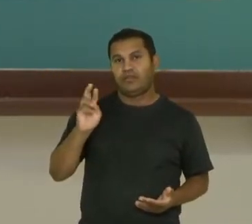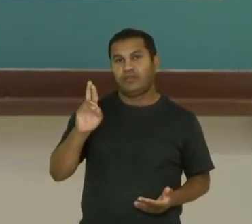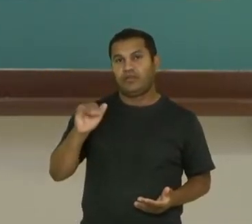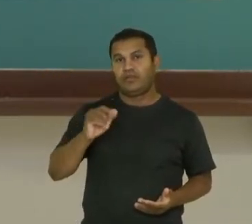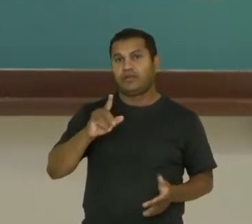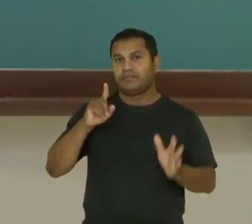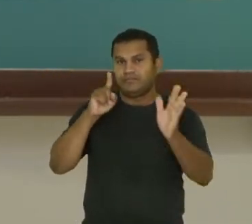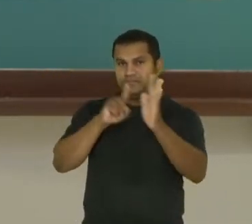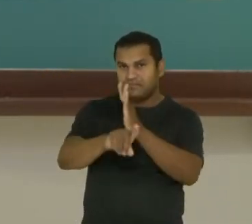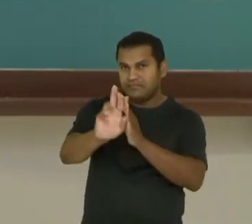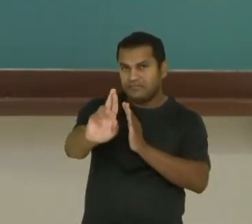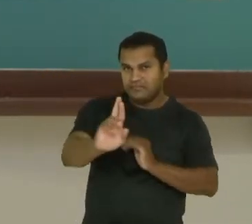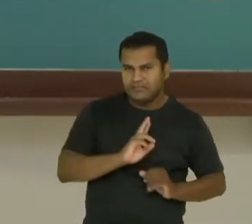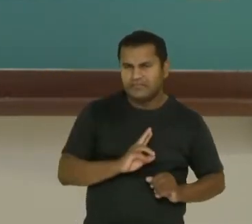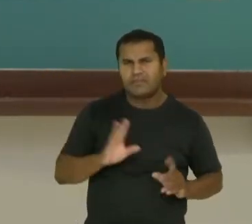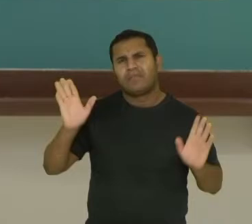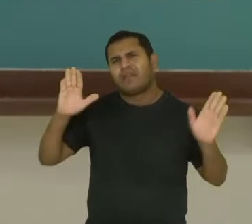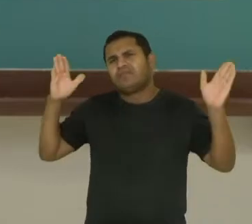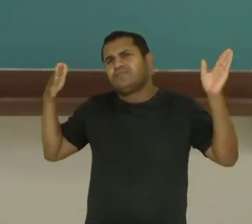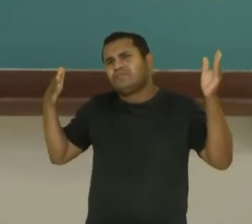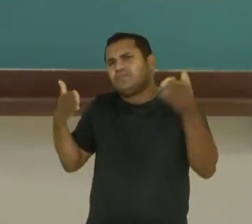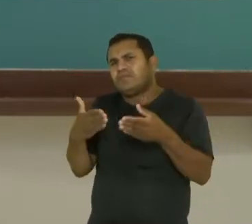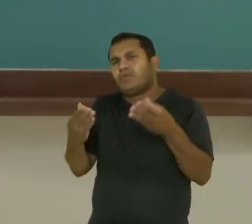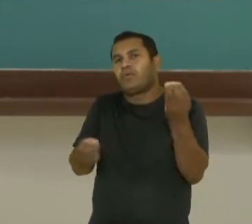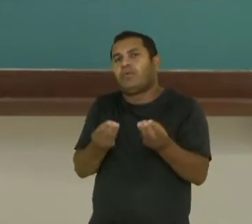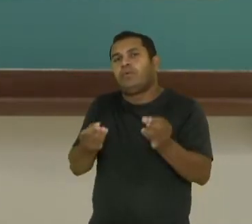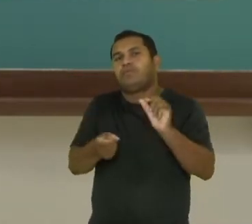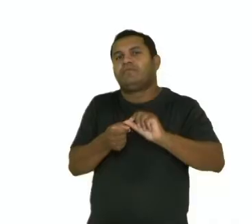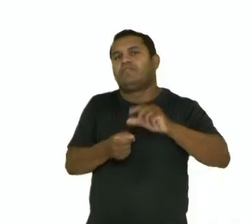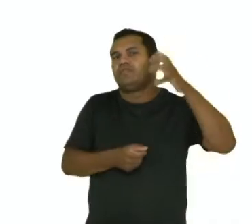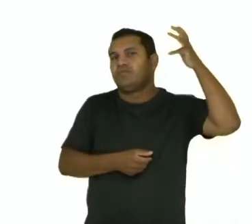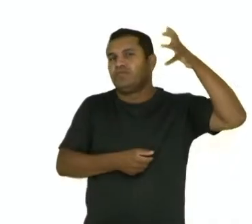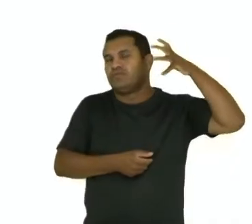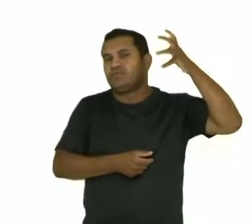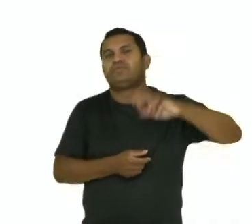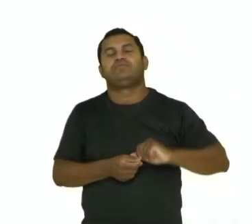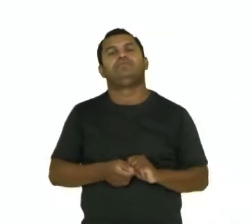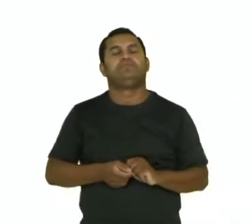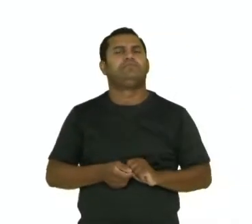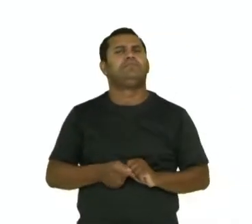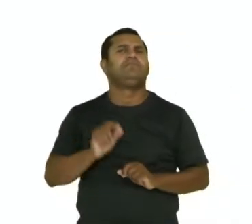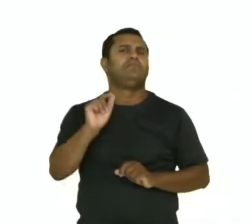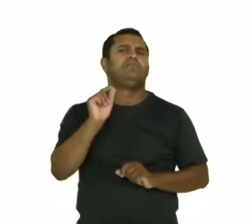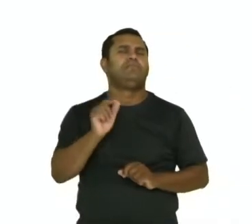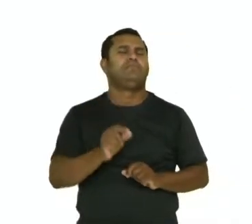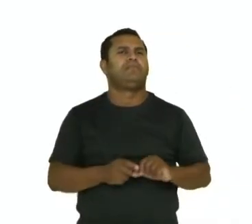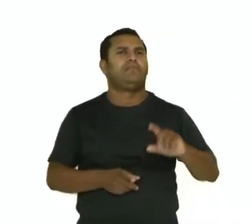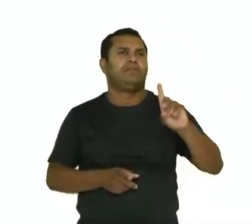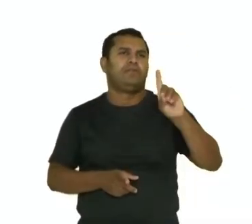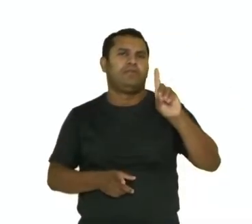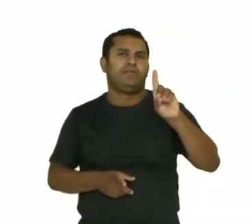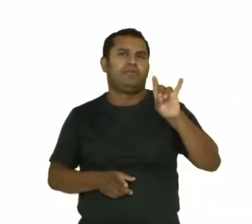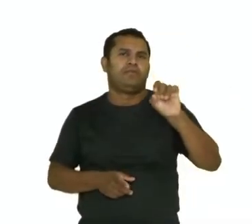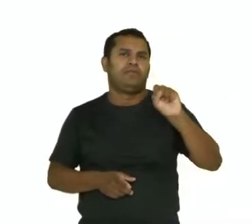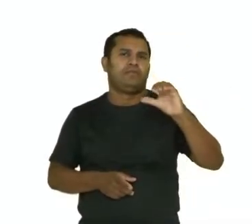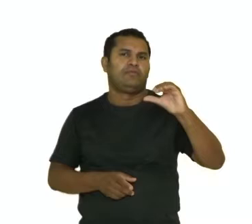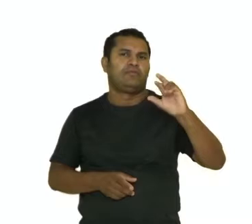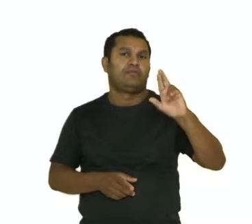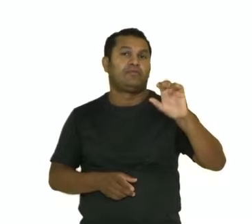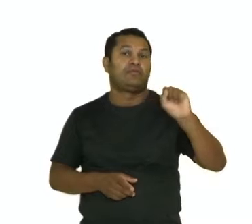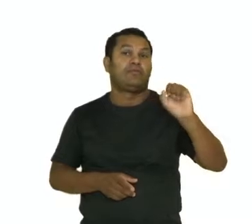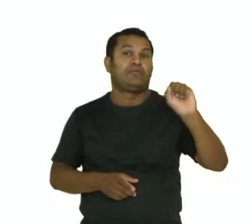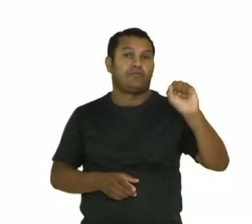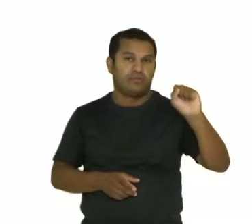o significado de um discurso e as formas de se fazer isso. E o que é um discurso? No dicionário ele mostra pra gente que